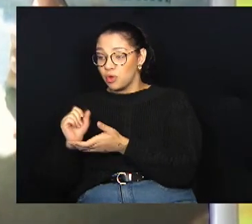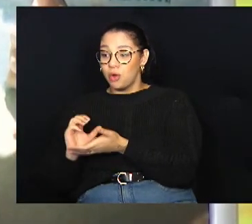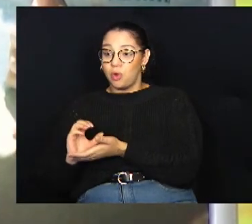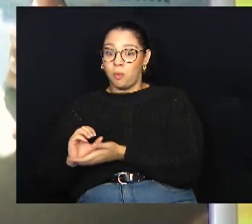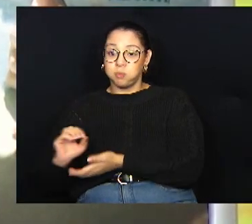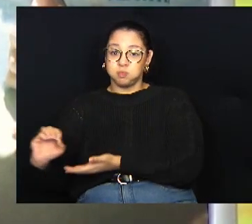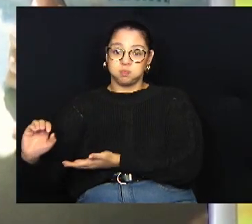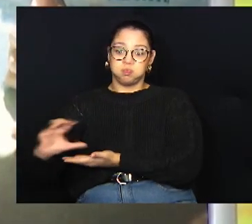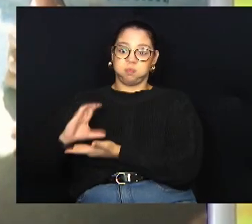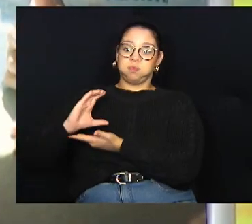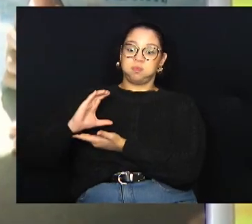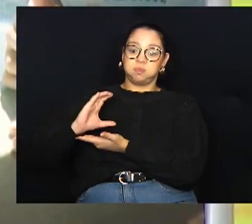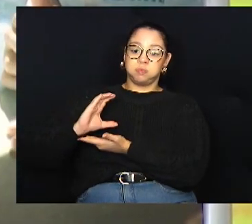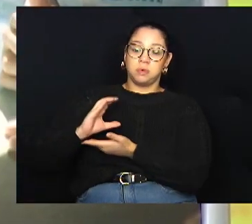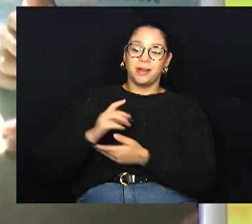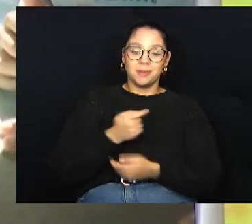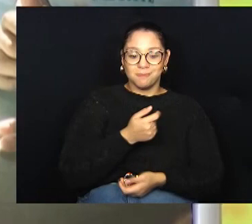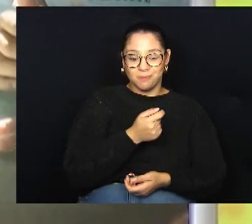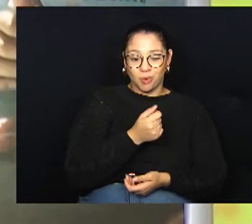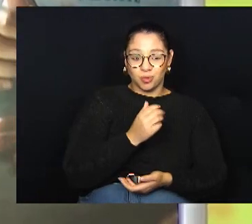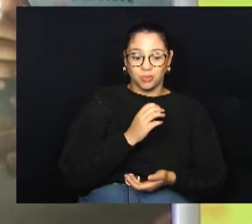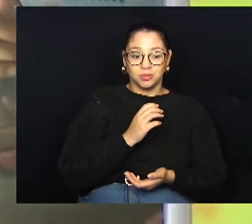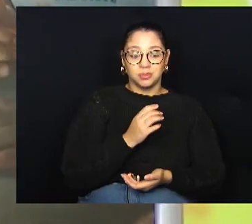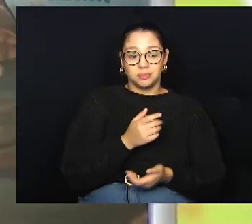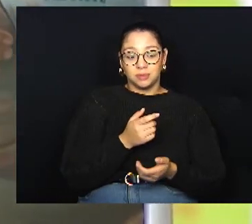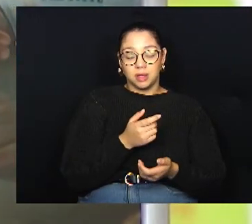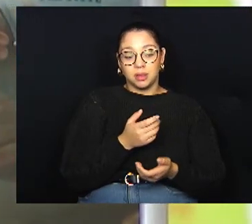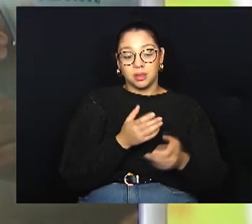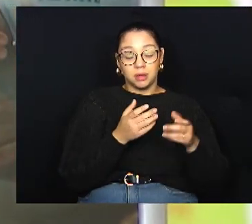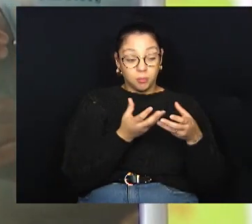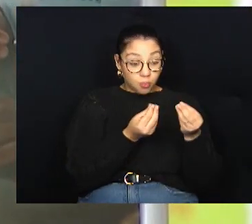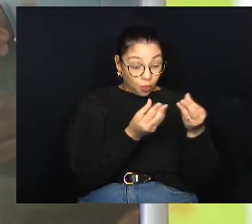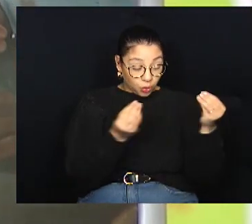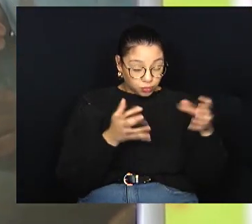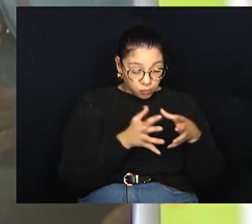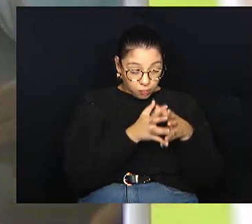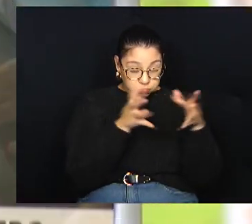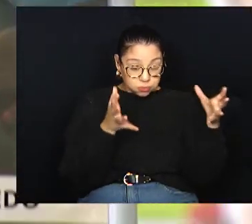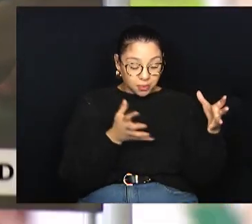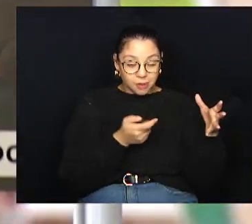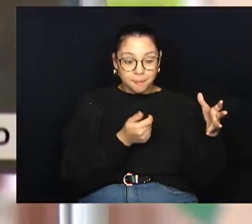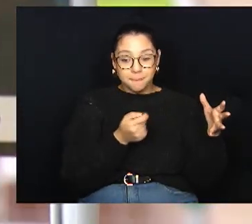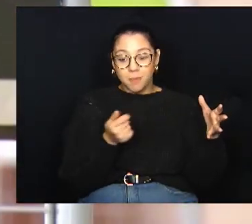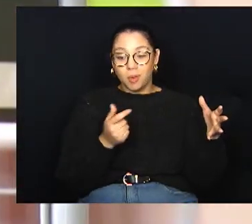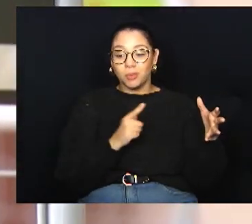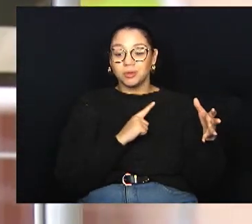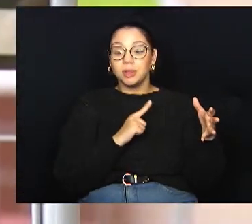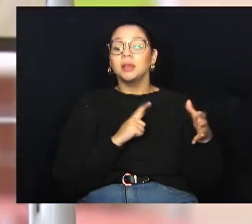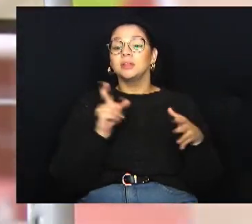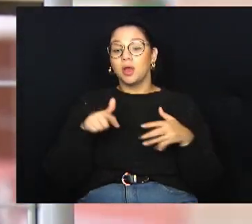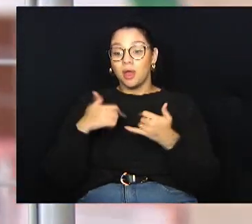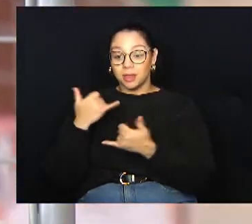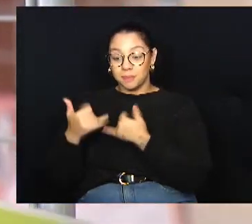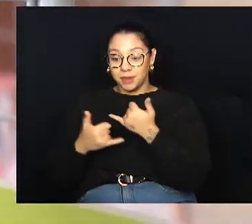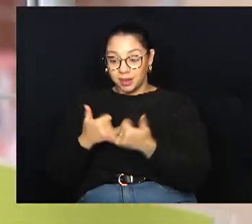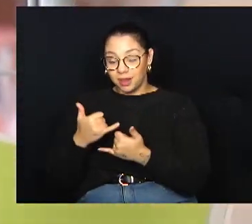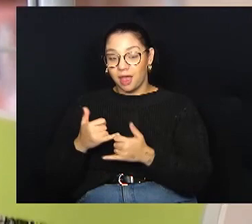muitos que têm pouco. E é investindo na primeira infância que a gente faz. E é com o brincar que a gente muda toda essa natureza da criança.